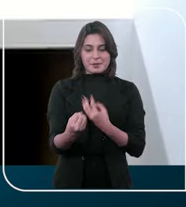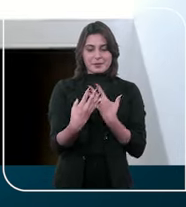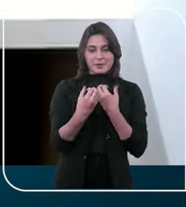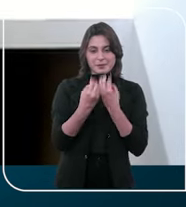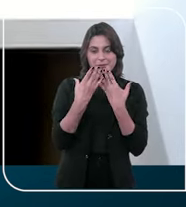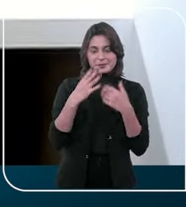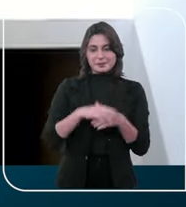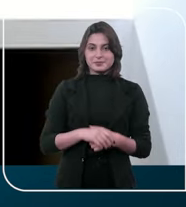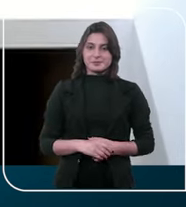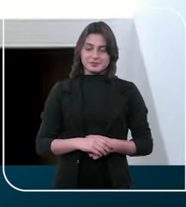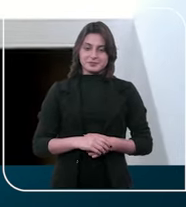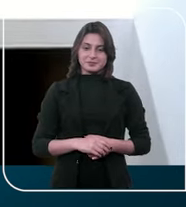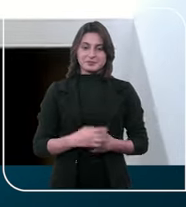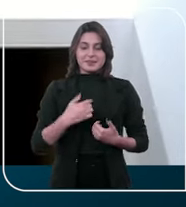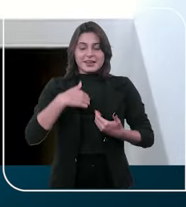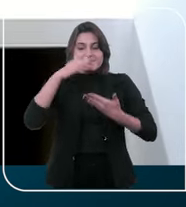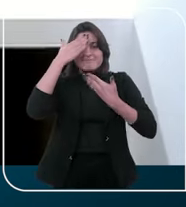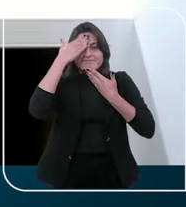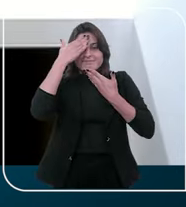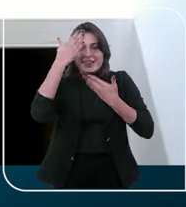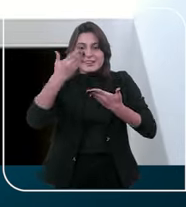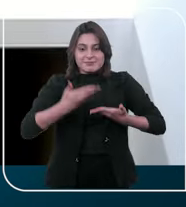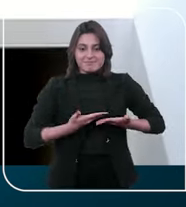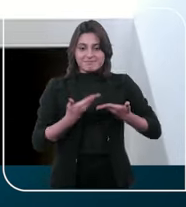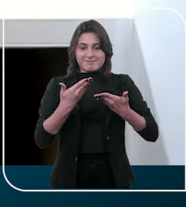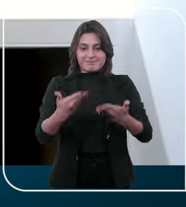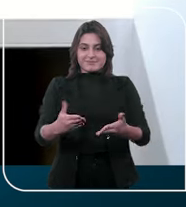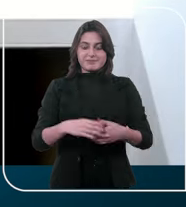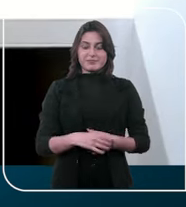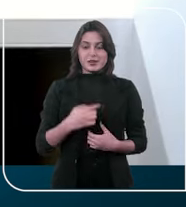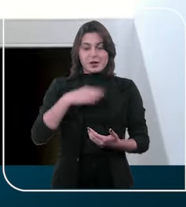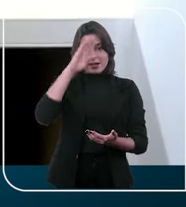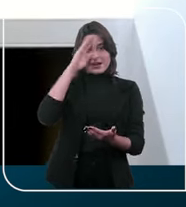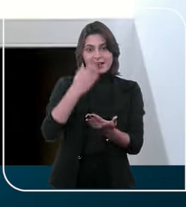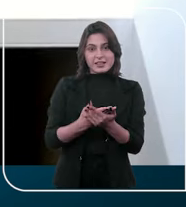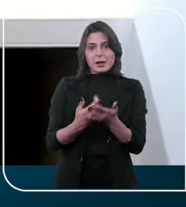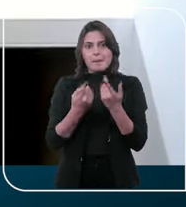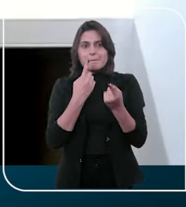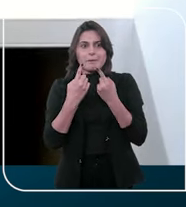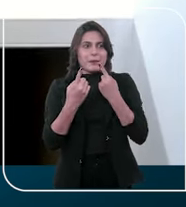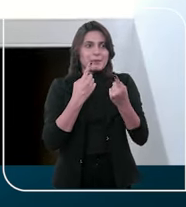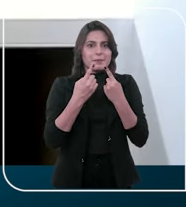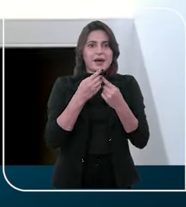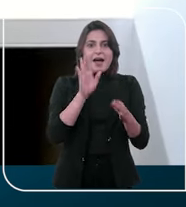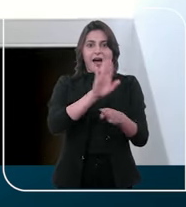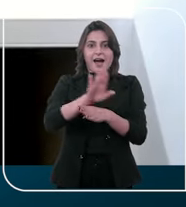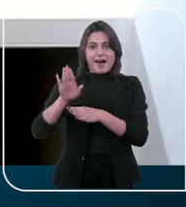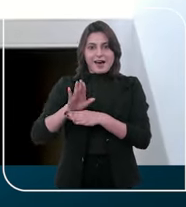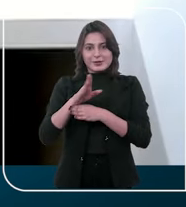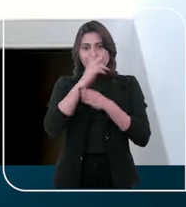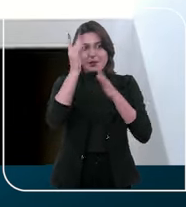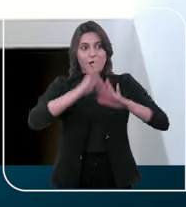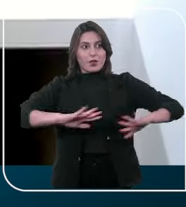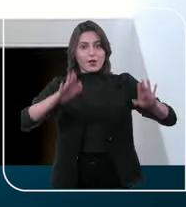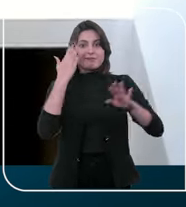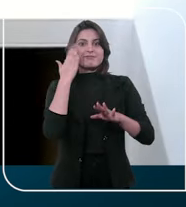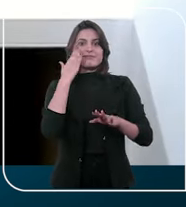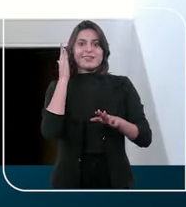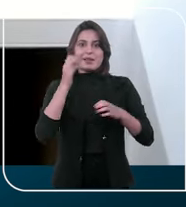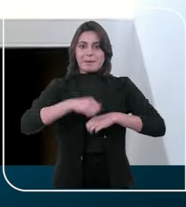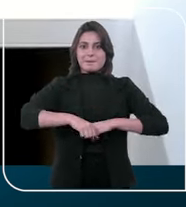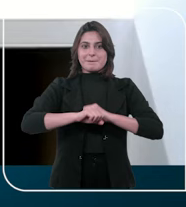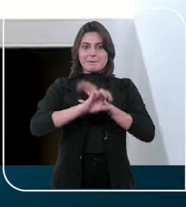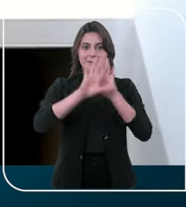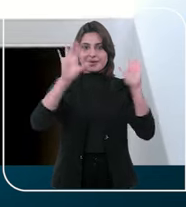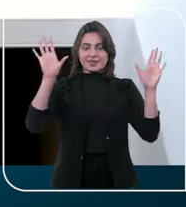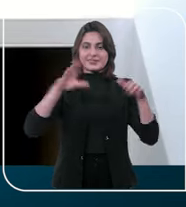muito o convite. Eu acredito que esses debates enriquecem muito, especialmente porque frequentemente temos questões que são submetidas ao Superior Tribunal